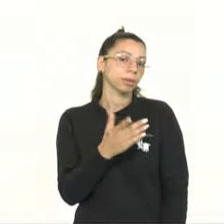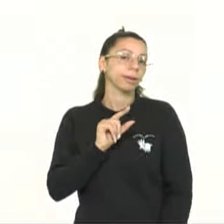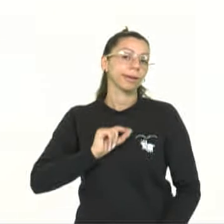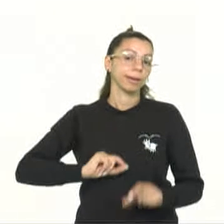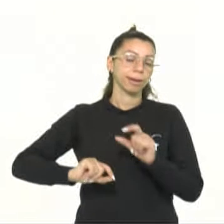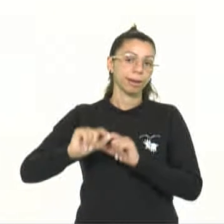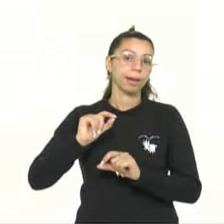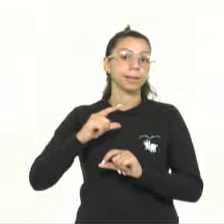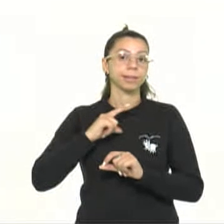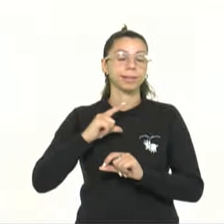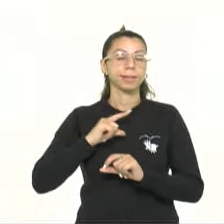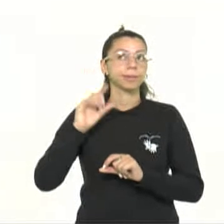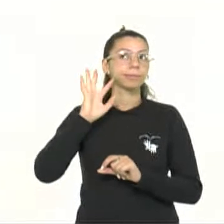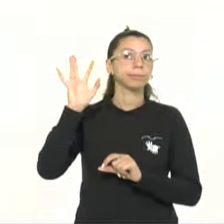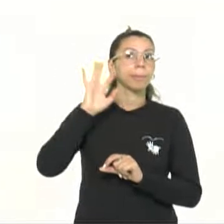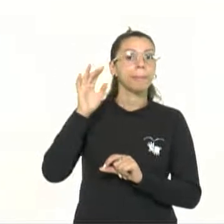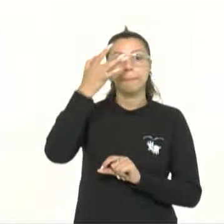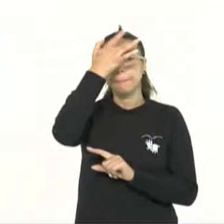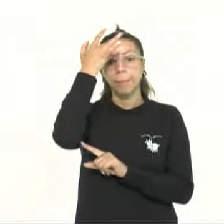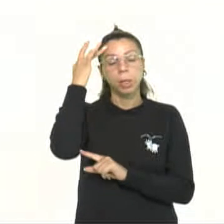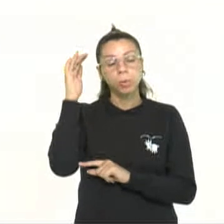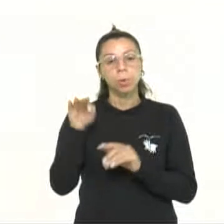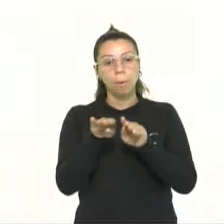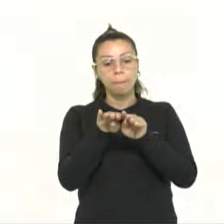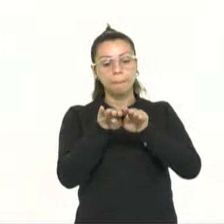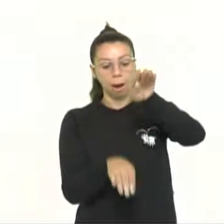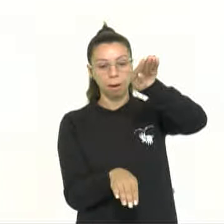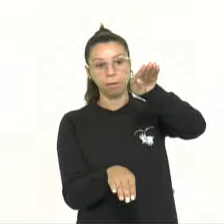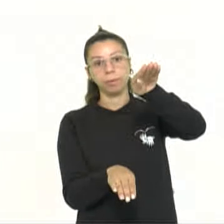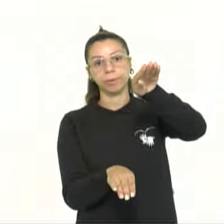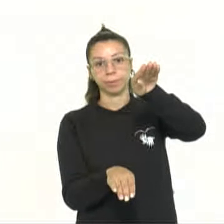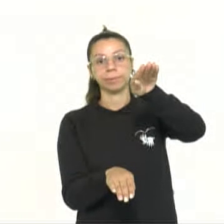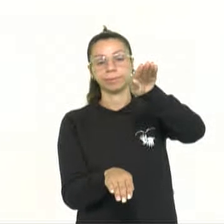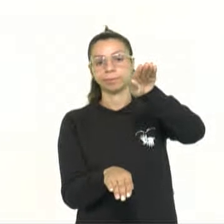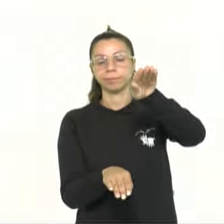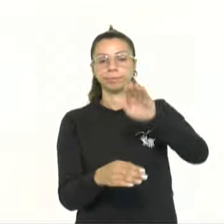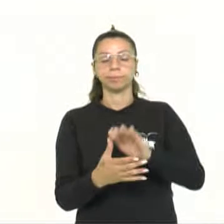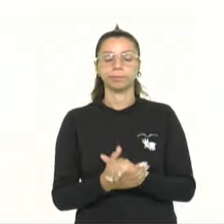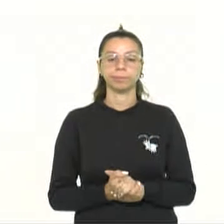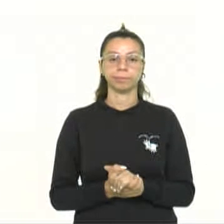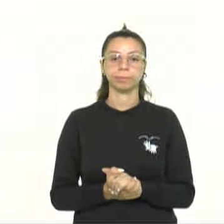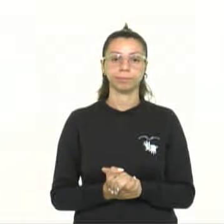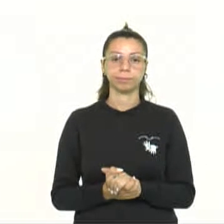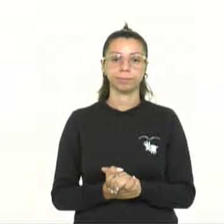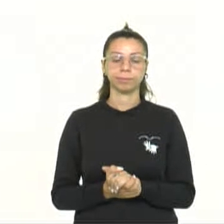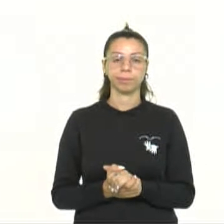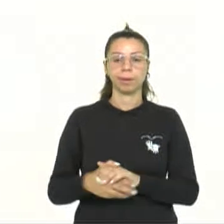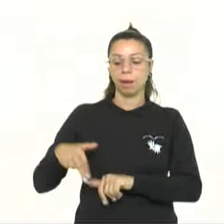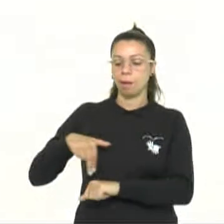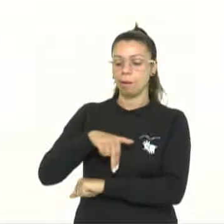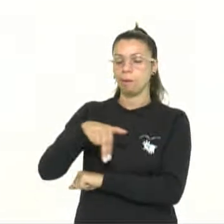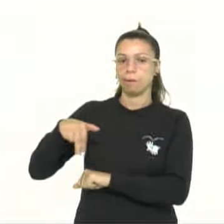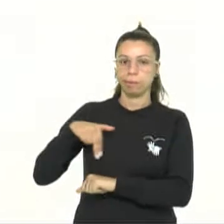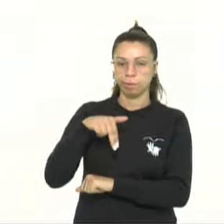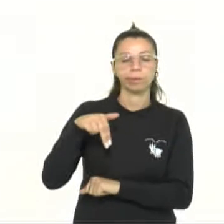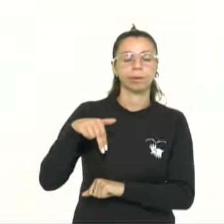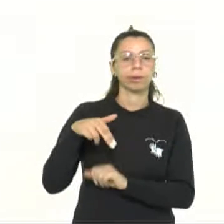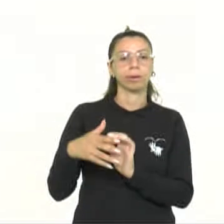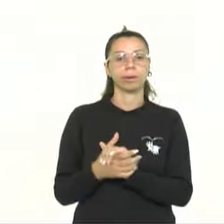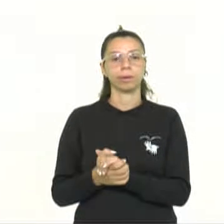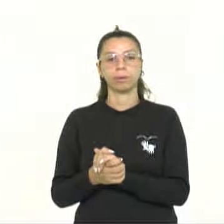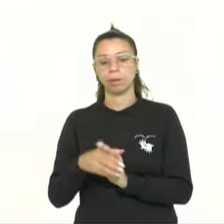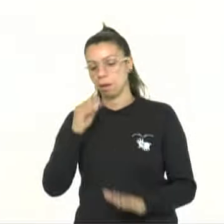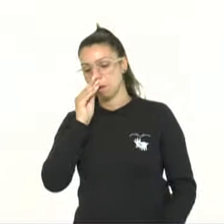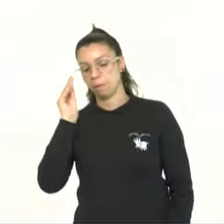raças superiores e raças inferiores. El nacionalismo. É discriminar a alguém por